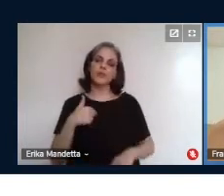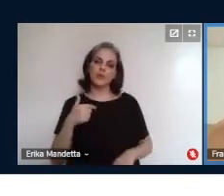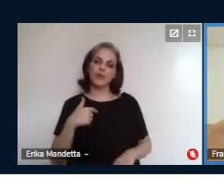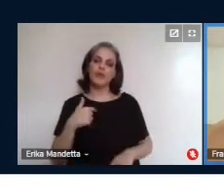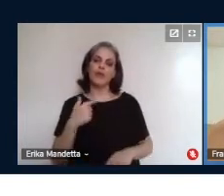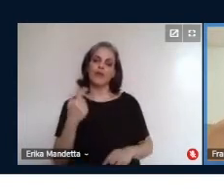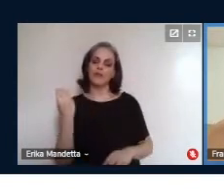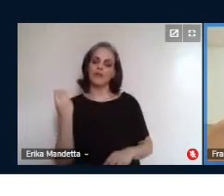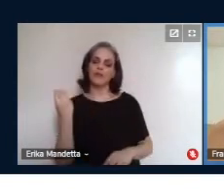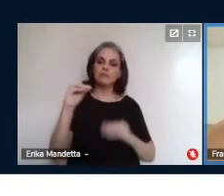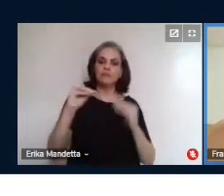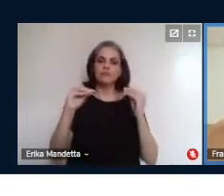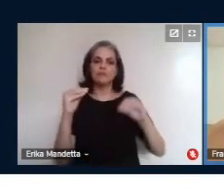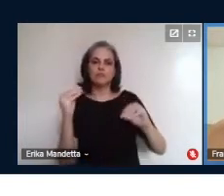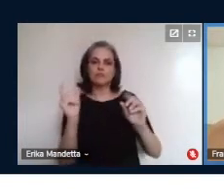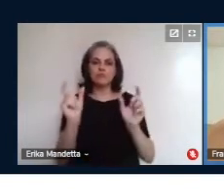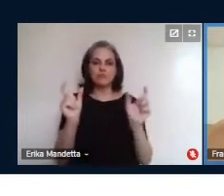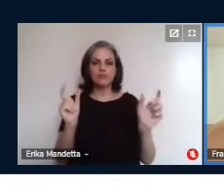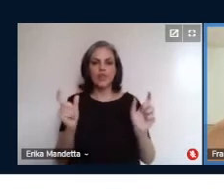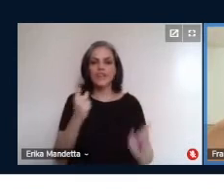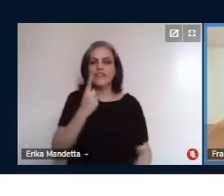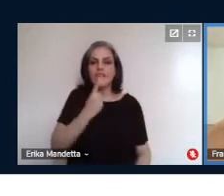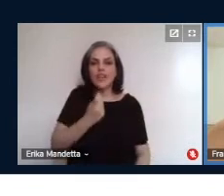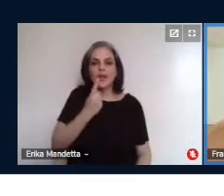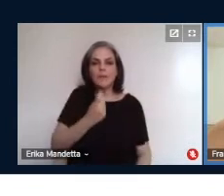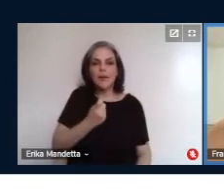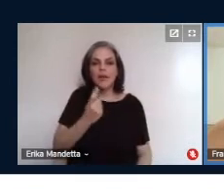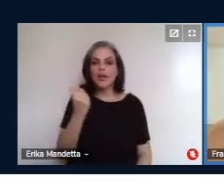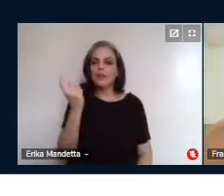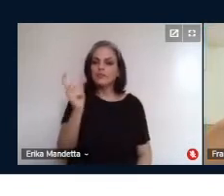nos quadrinhos aí em vermelho, os tipos de